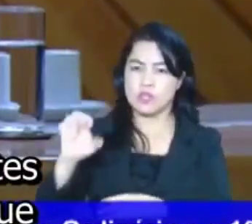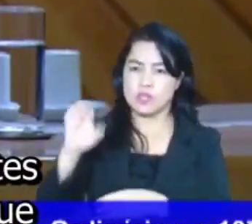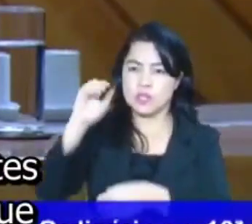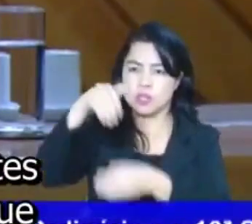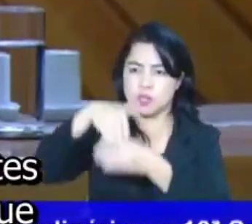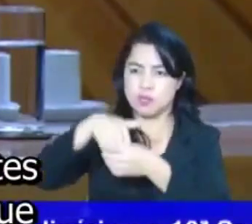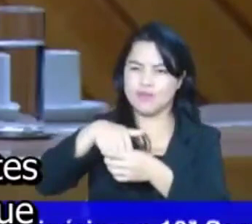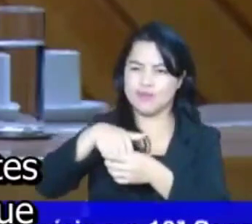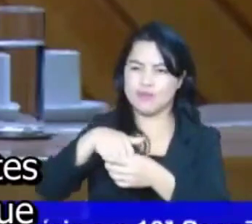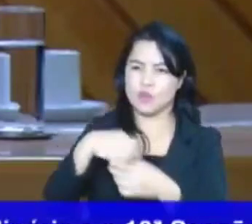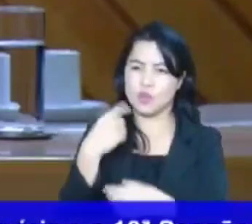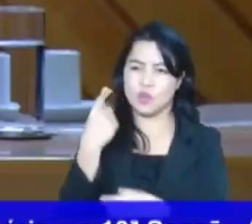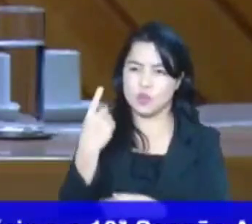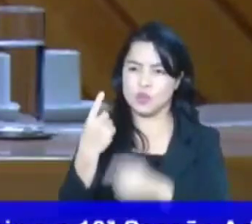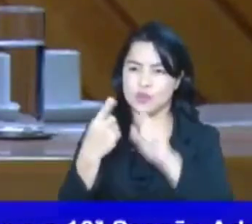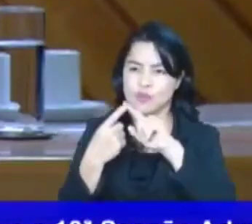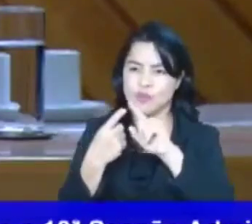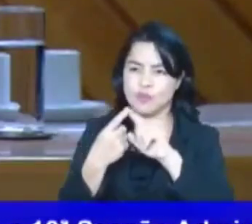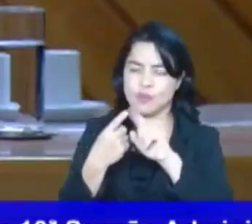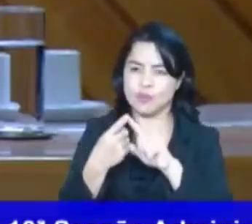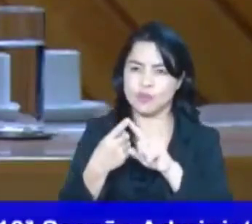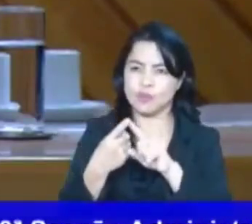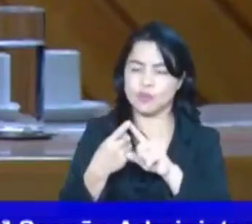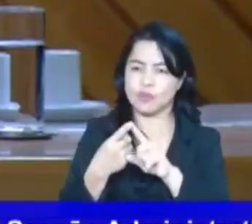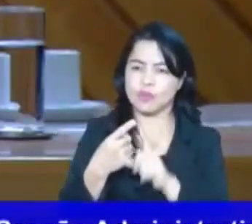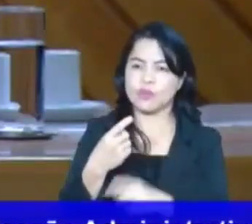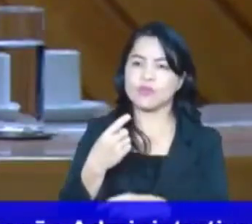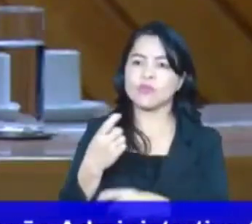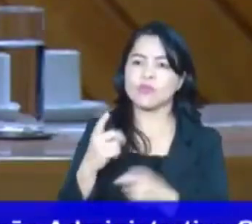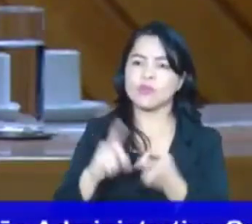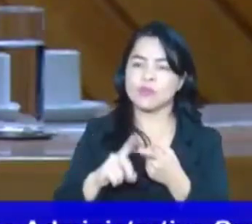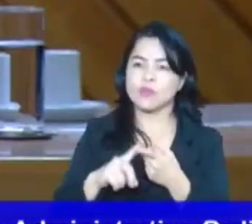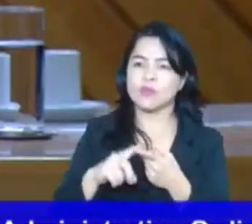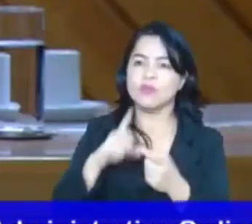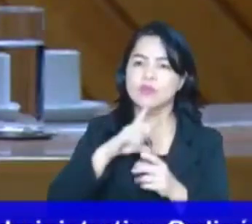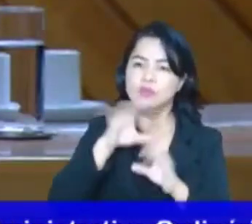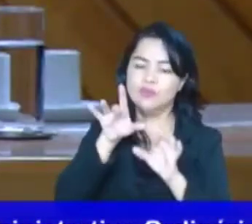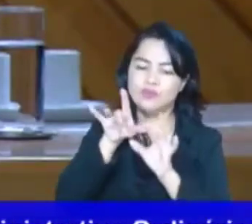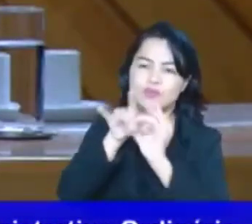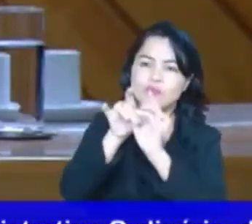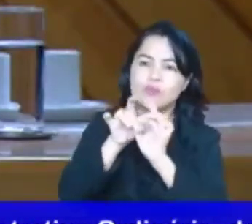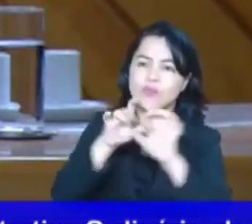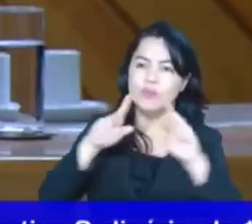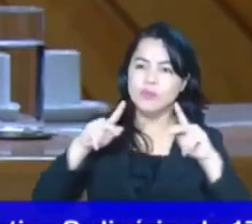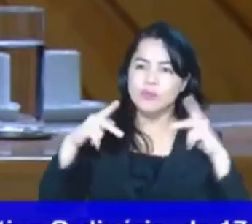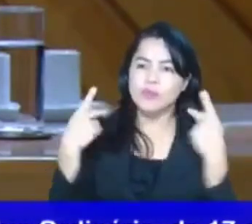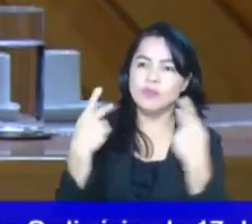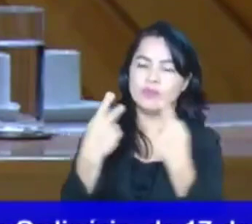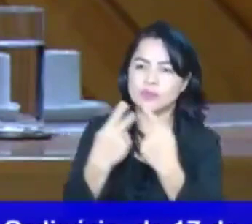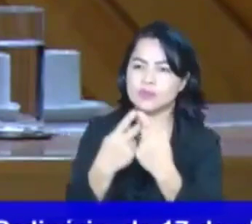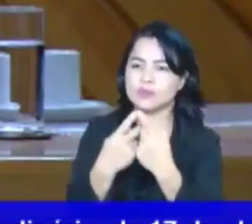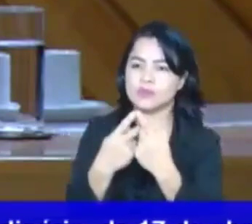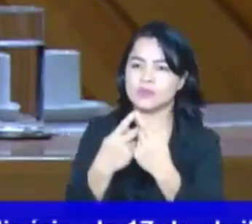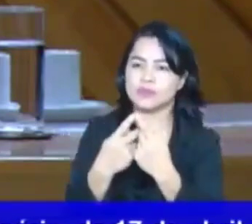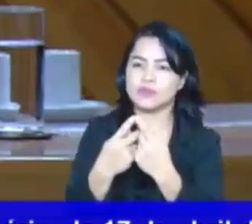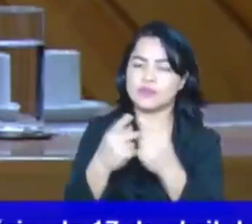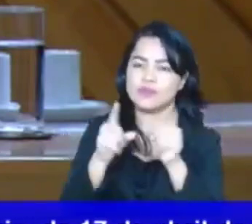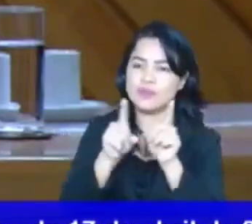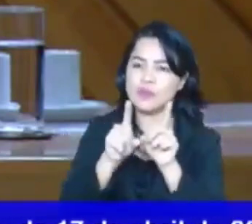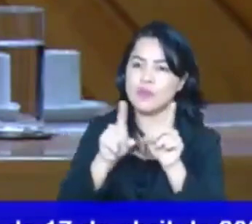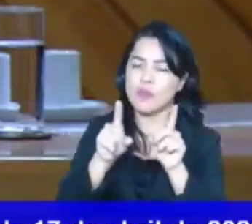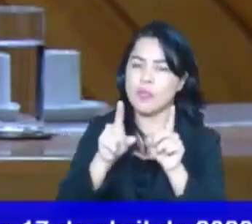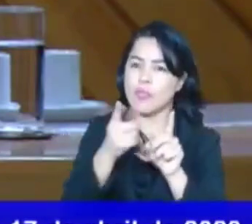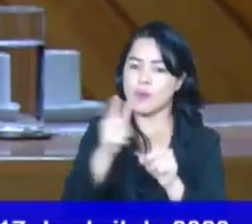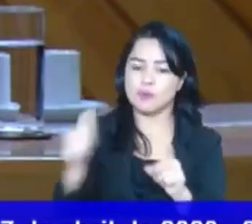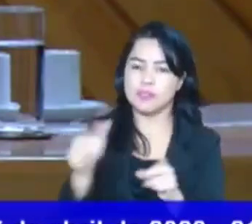no sentido de que a vinculação no parentesco afasta a